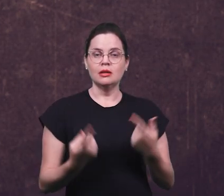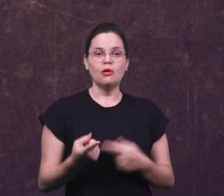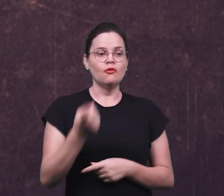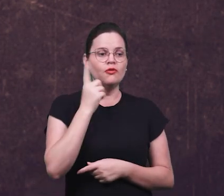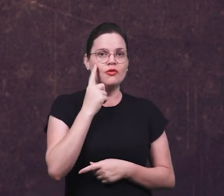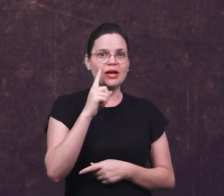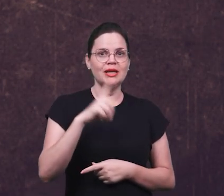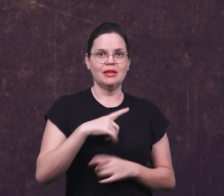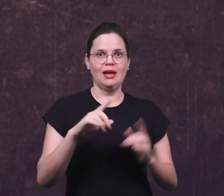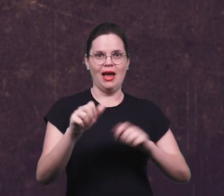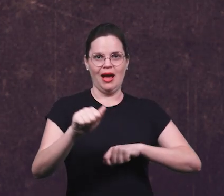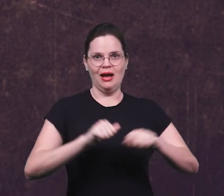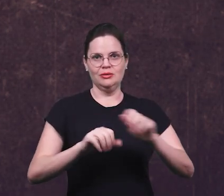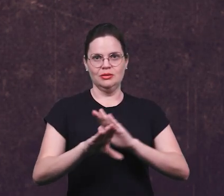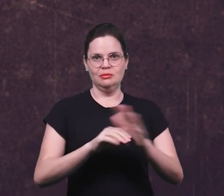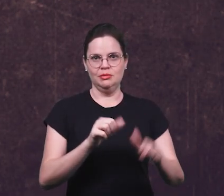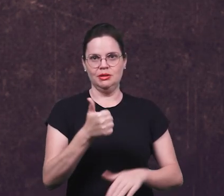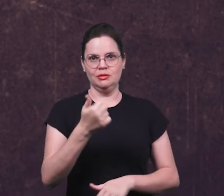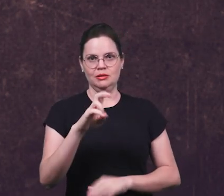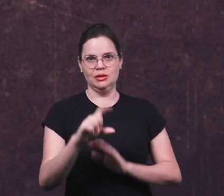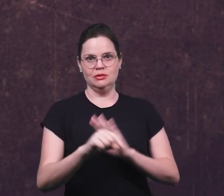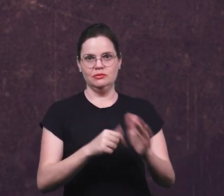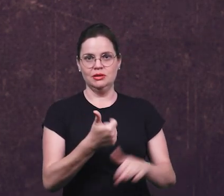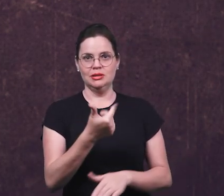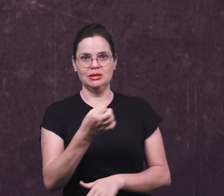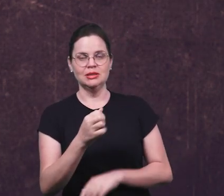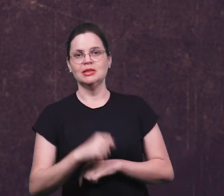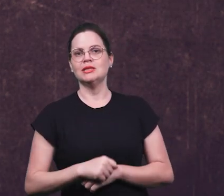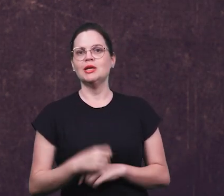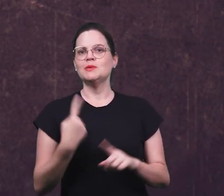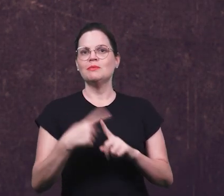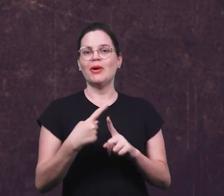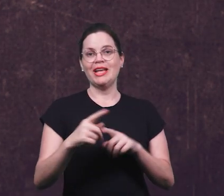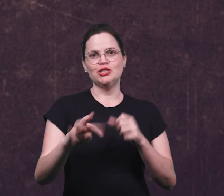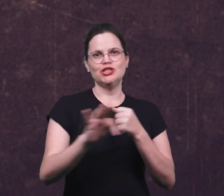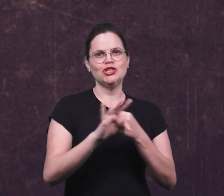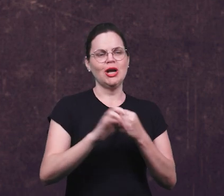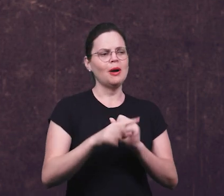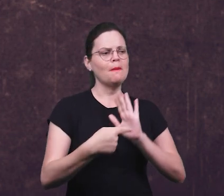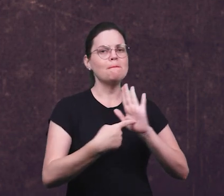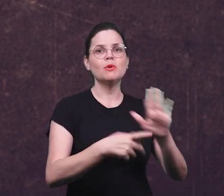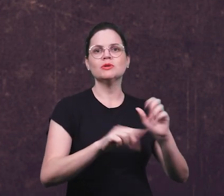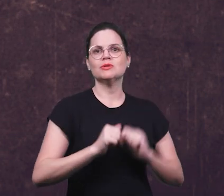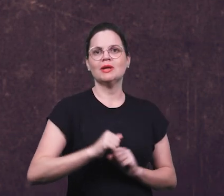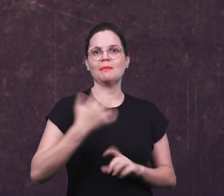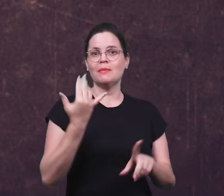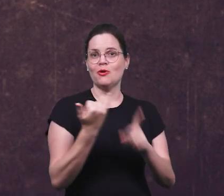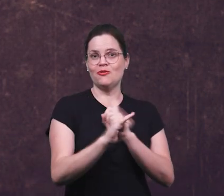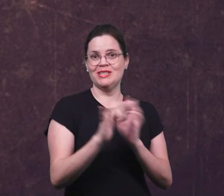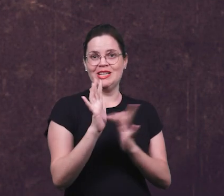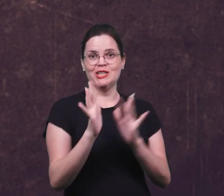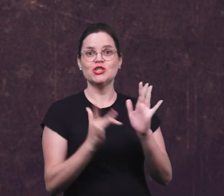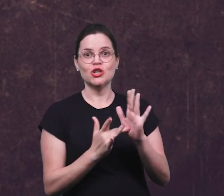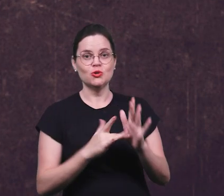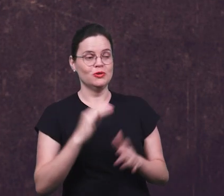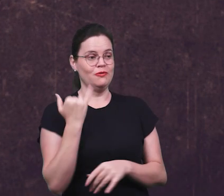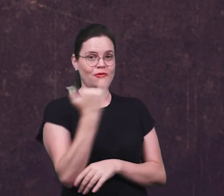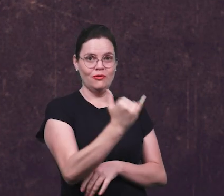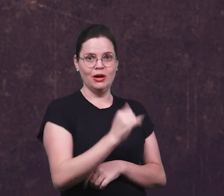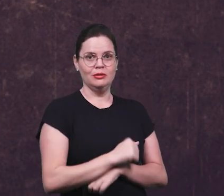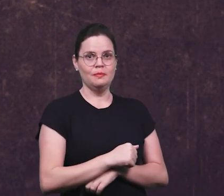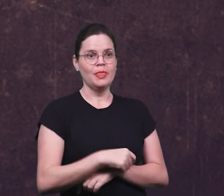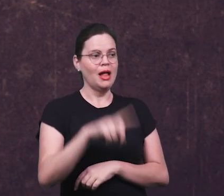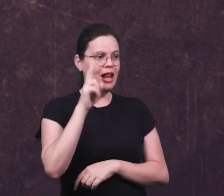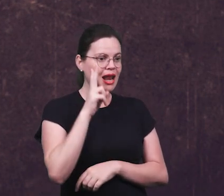caído. Está em Atos 15:16. Ele lembra aqui da profecia. Levantá-lo-ei das ruínas e tornarei edificá-lo, para que o resto